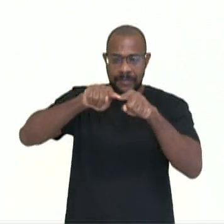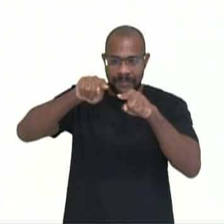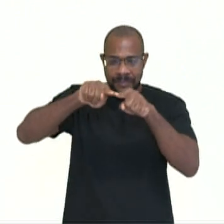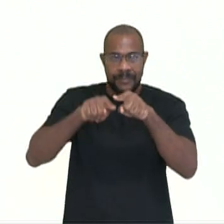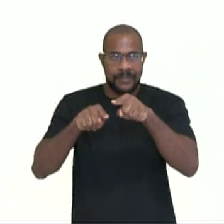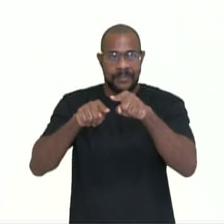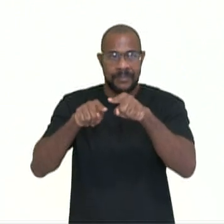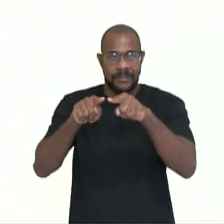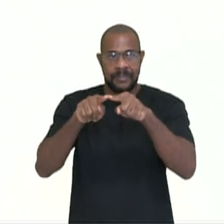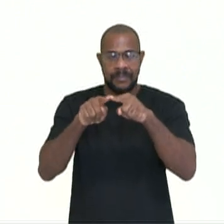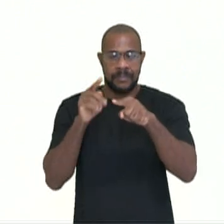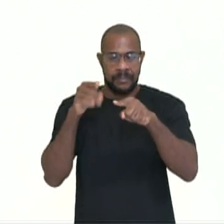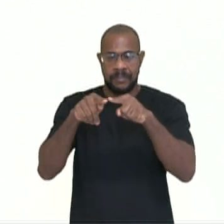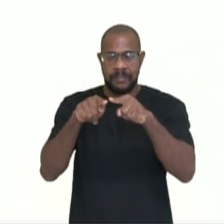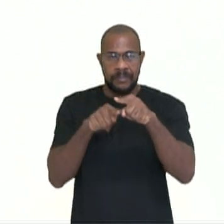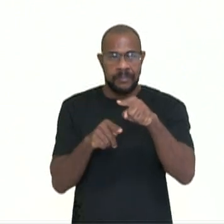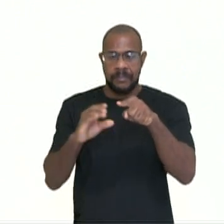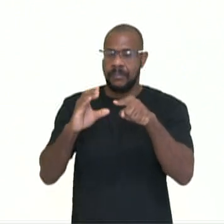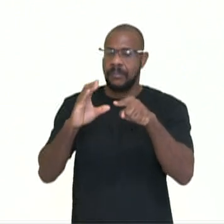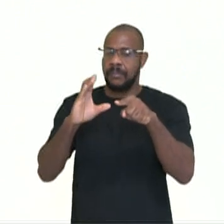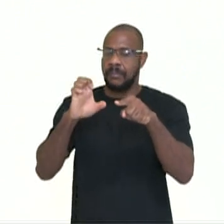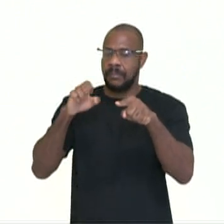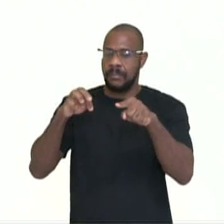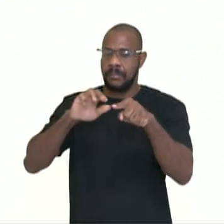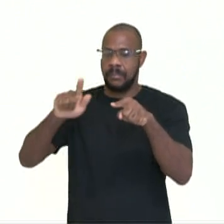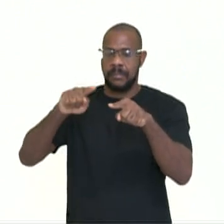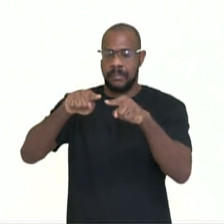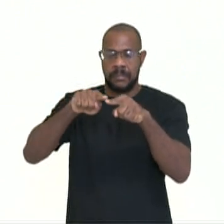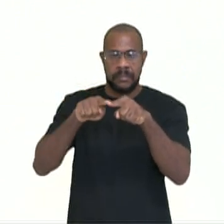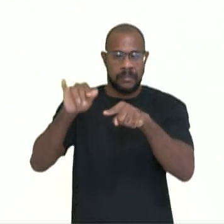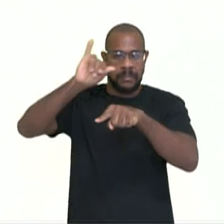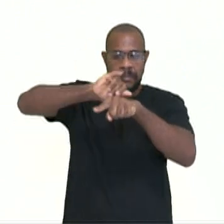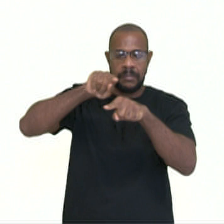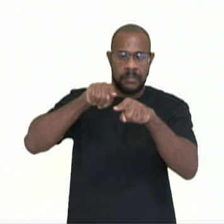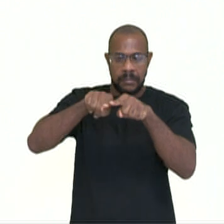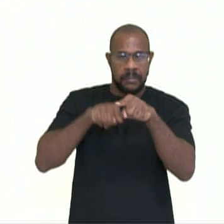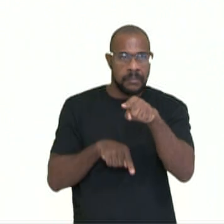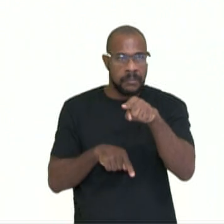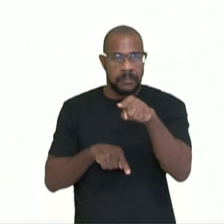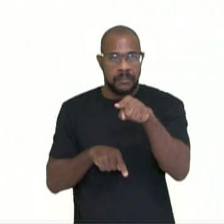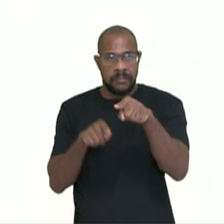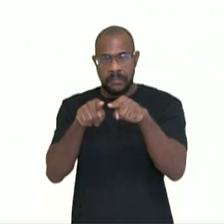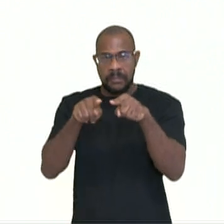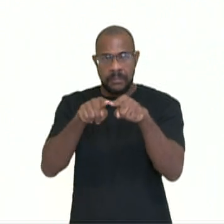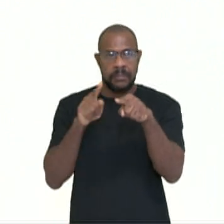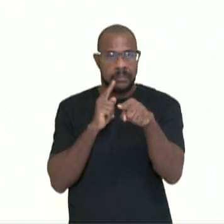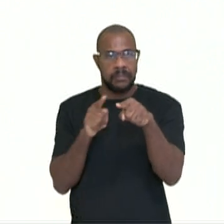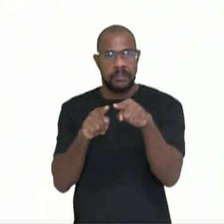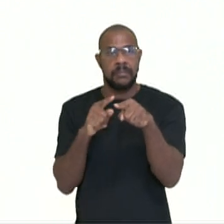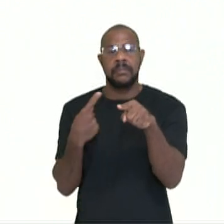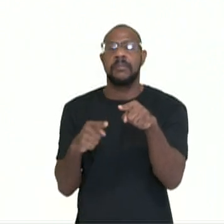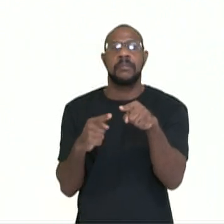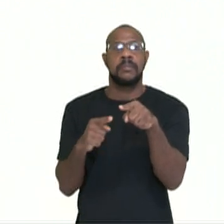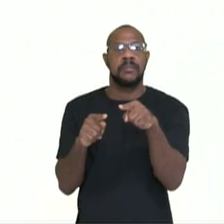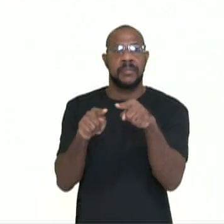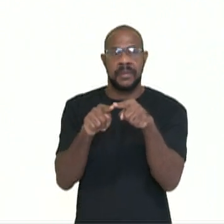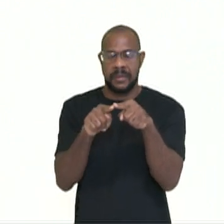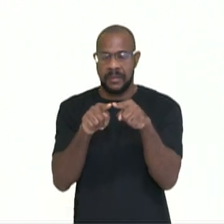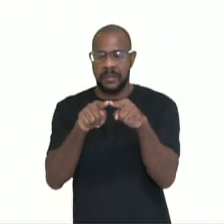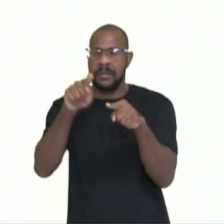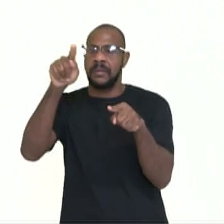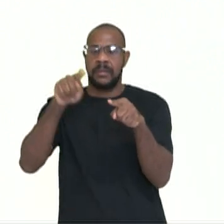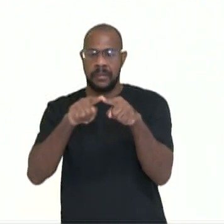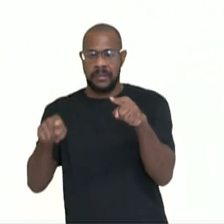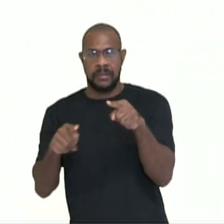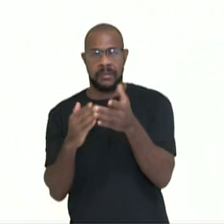ângulo central. Então, é uma semicircunferência, desculpa, são duas semirretas, por quê? Porque a gente sabe onde